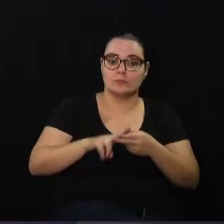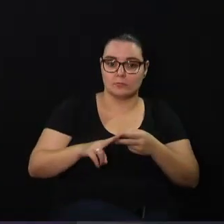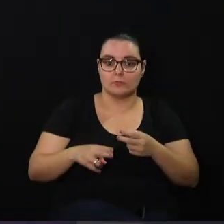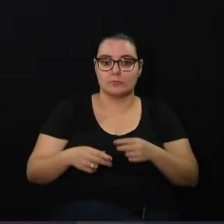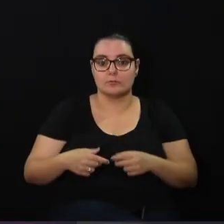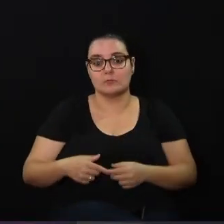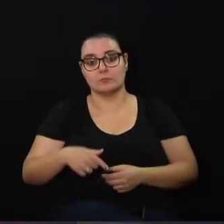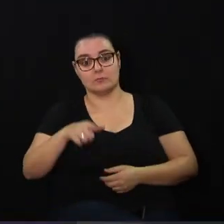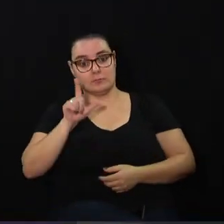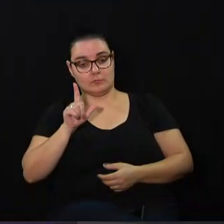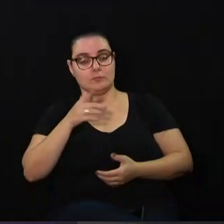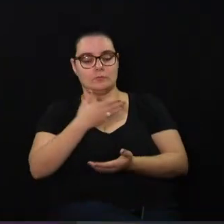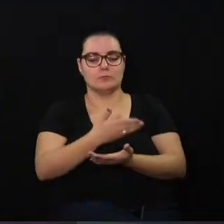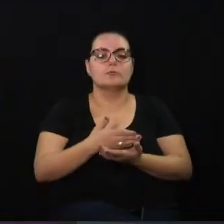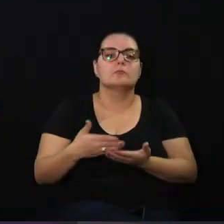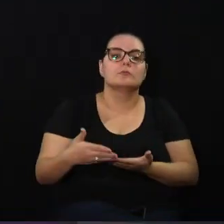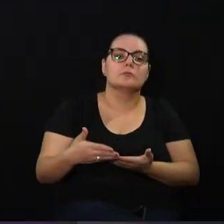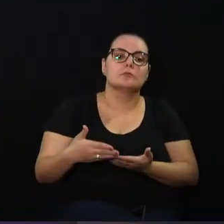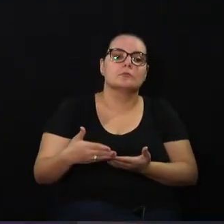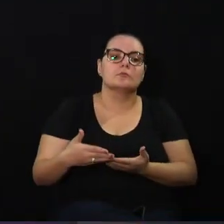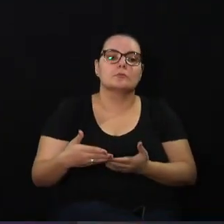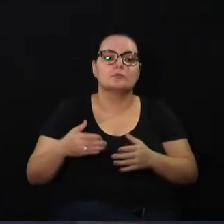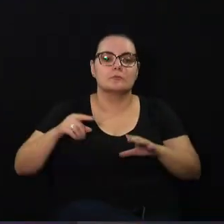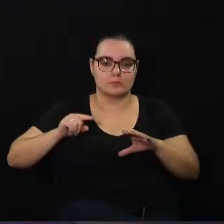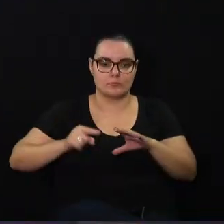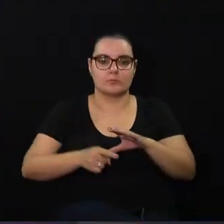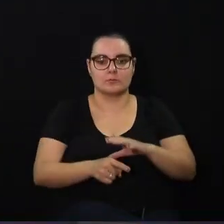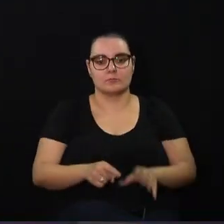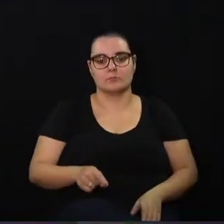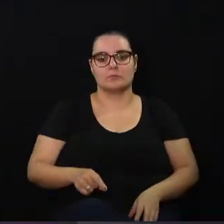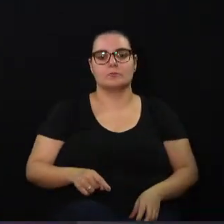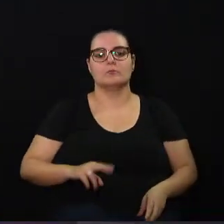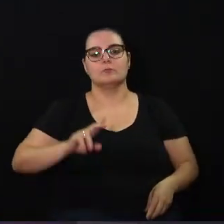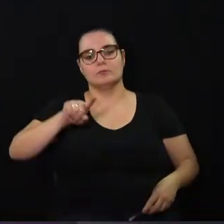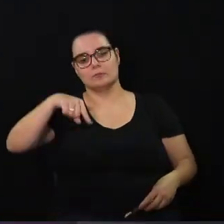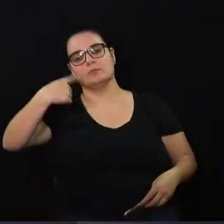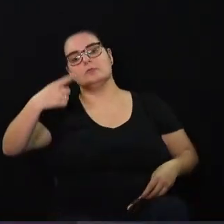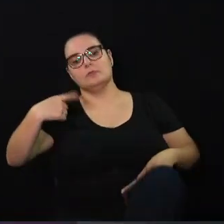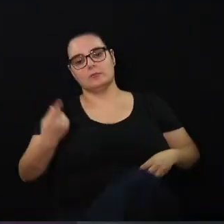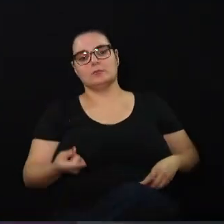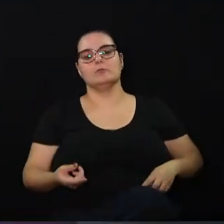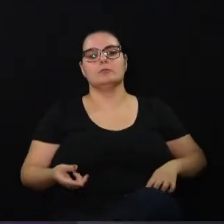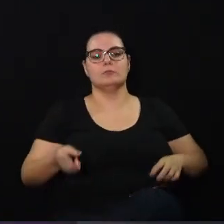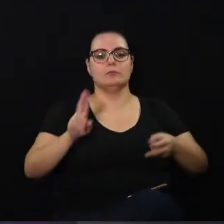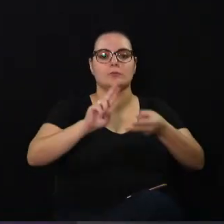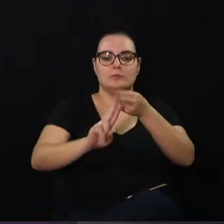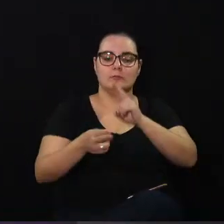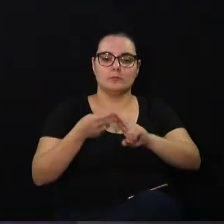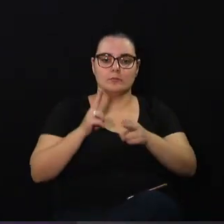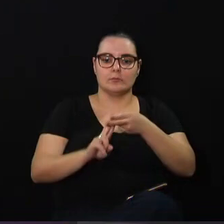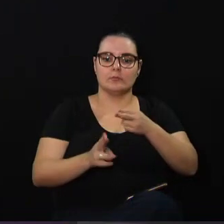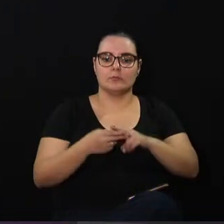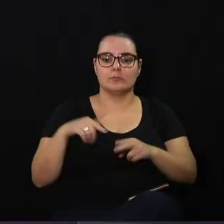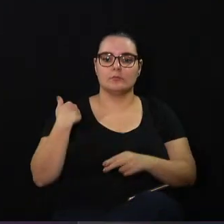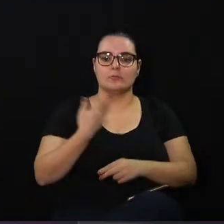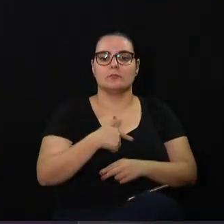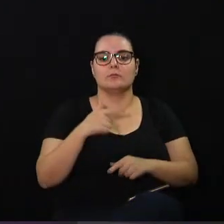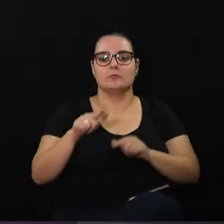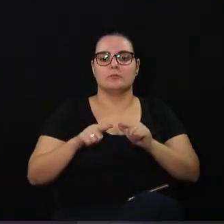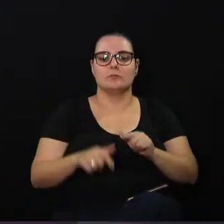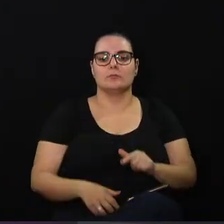pré-requisitos pra outras inúmeras habilidades que a gente vai trabalhar no programa de intervenção